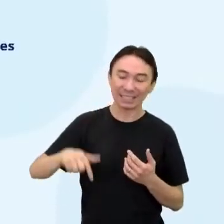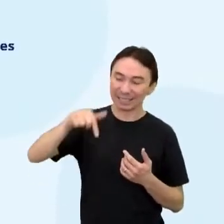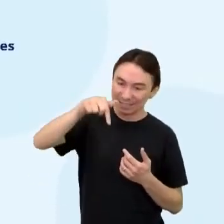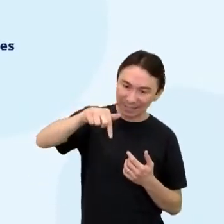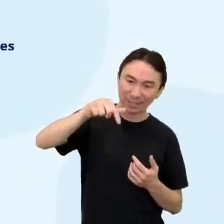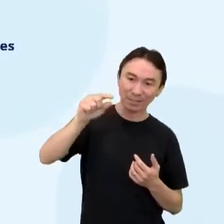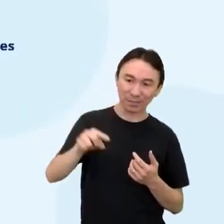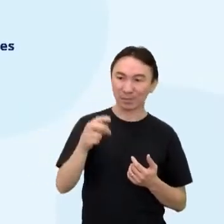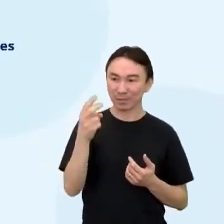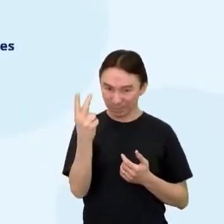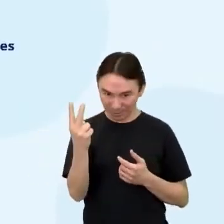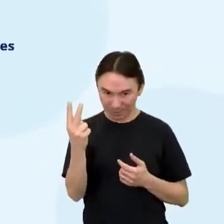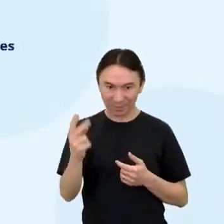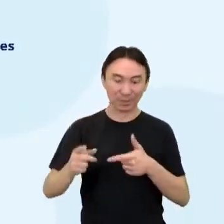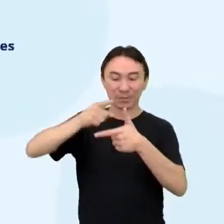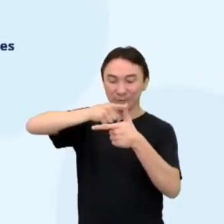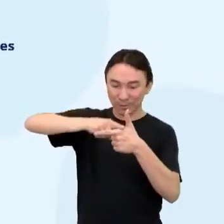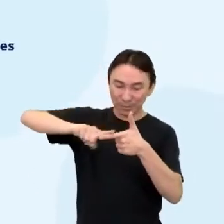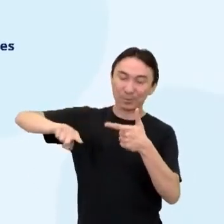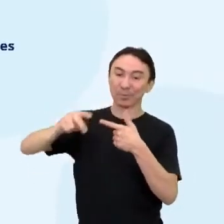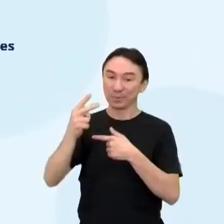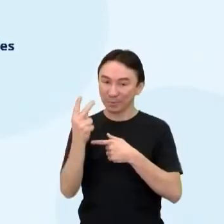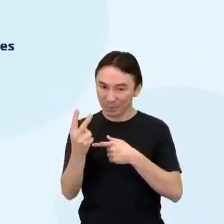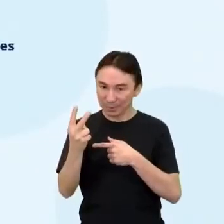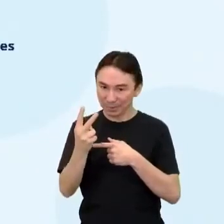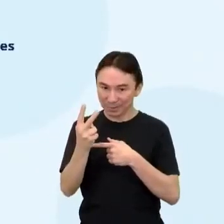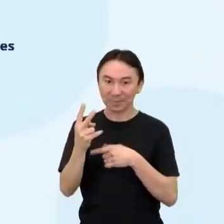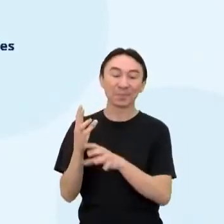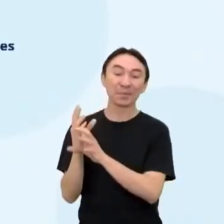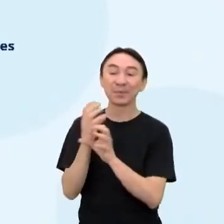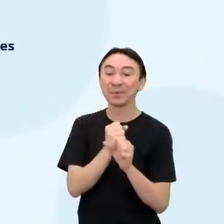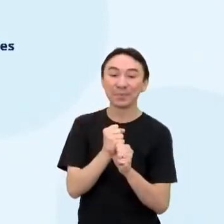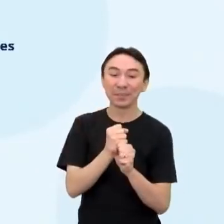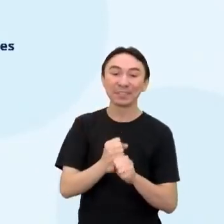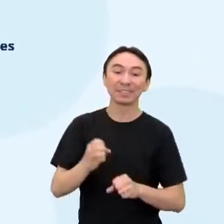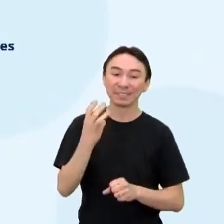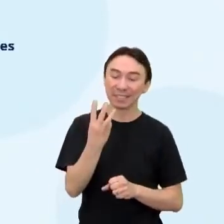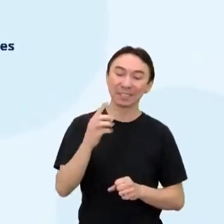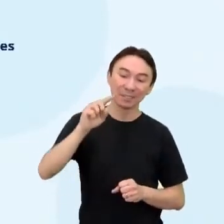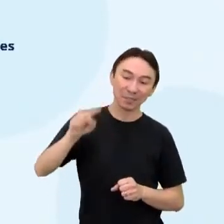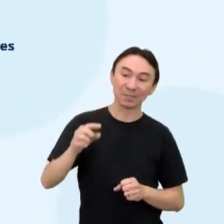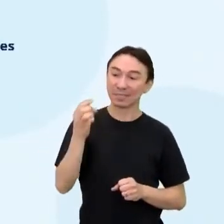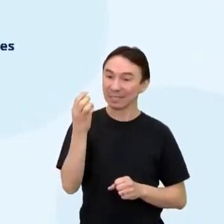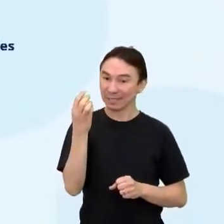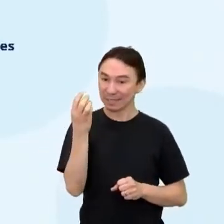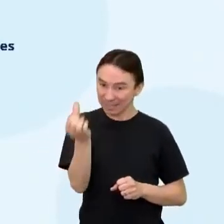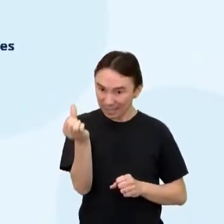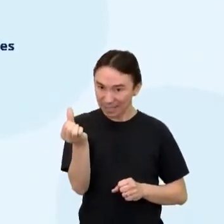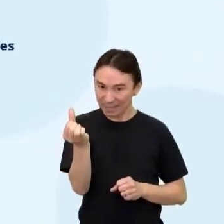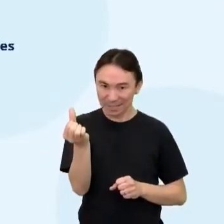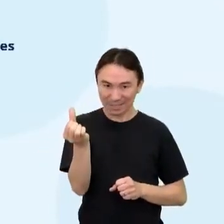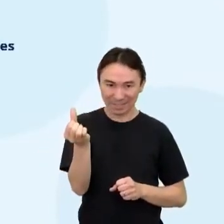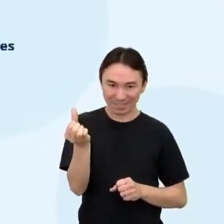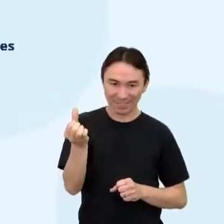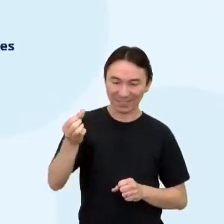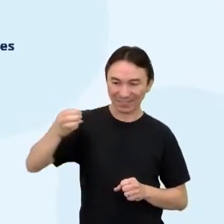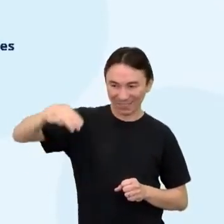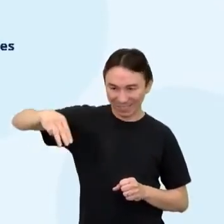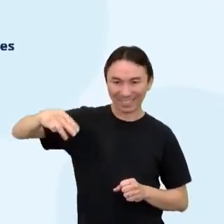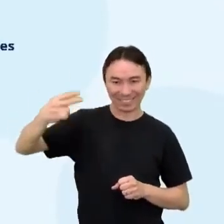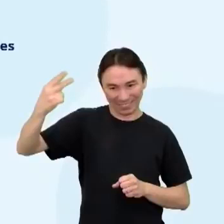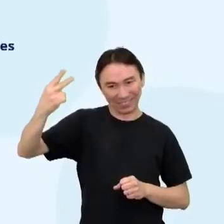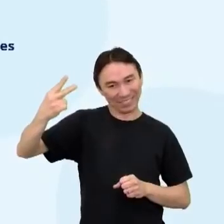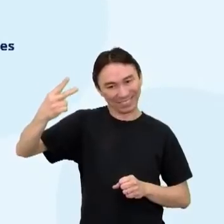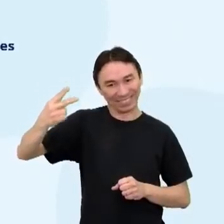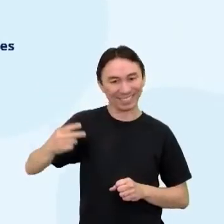7,2 dividido por 2, portanto, temos aí 3,6 metros quadrados. Hoje eu tô brigando com